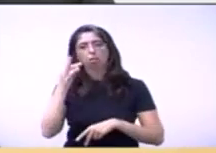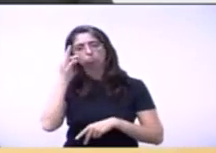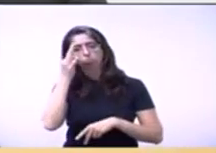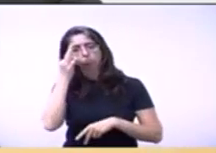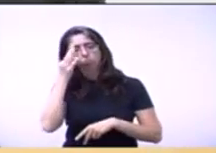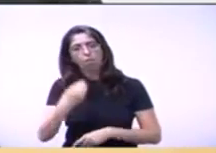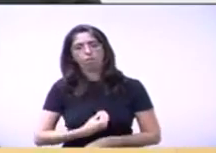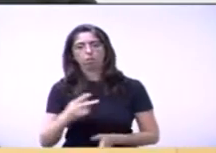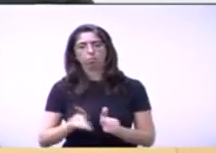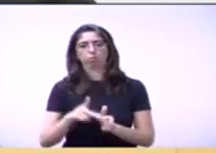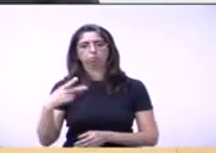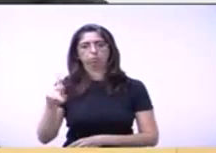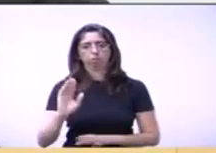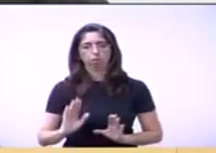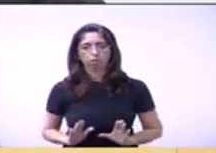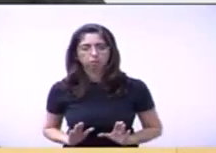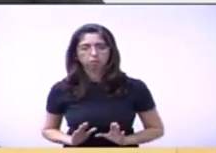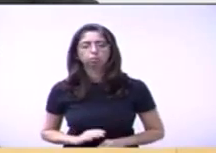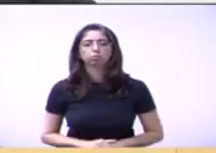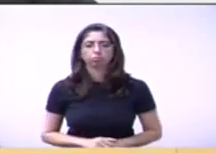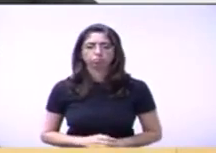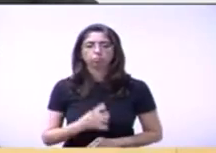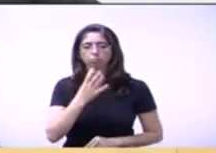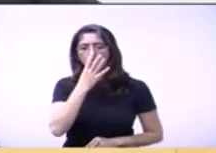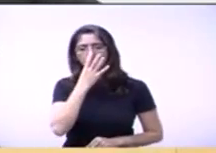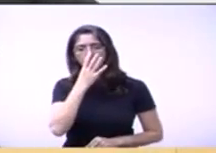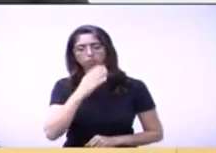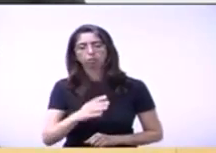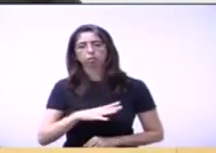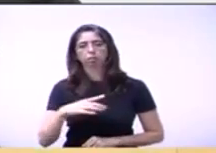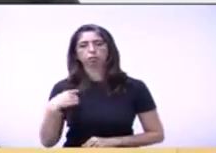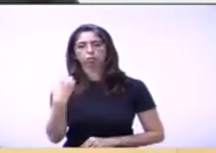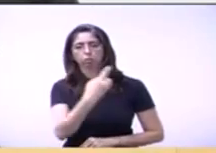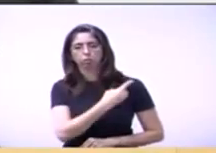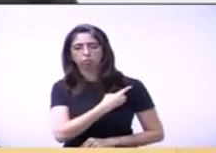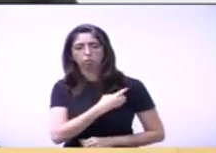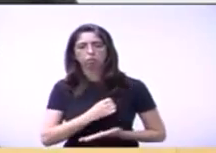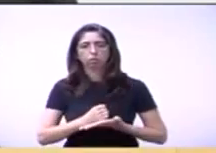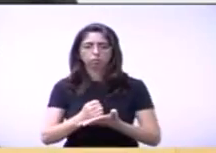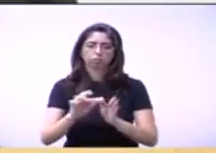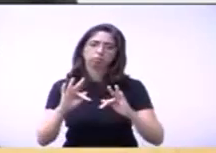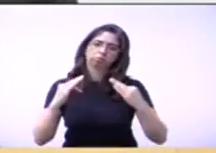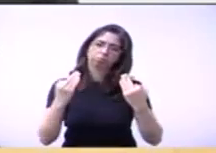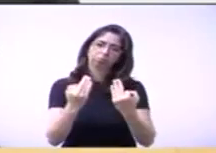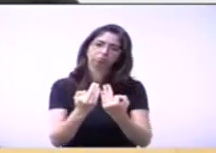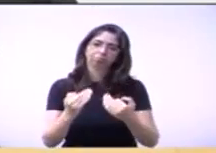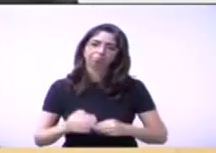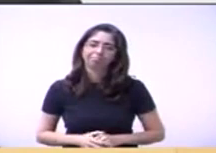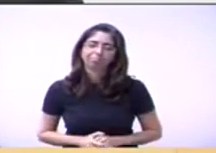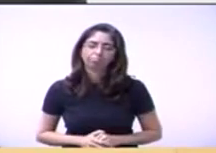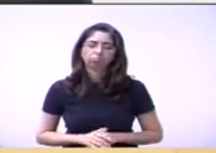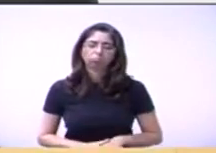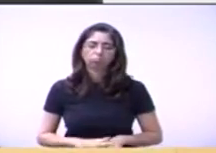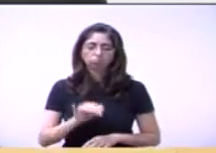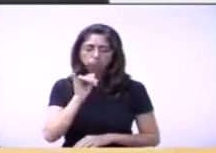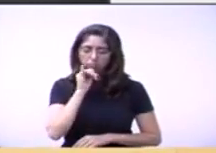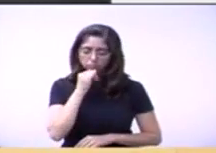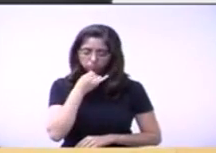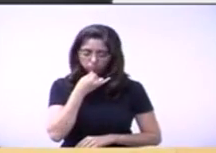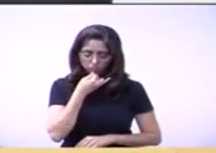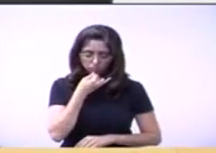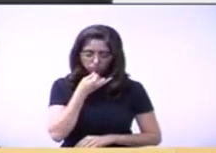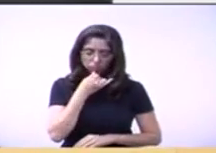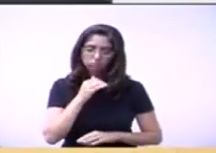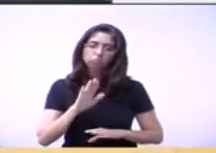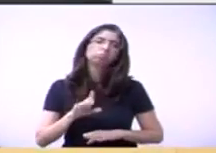vida e foi uma grande pessoa na nossa cidade que ajudou muitas famílias. E é com tristeza, mas